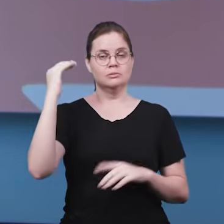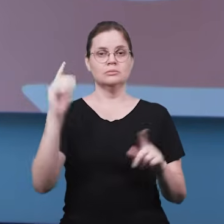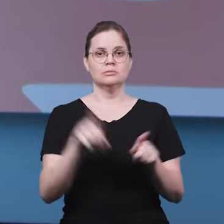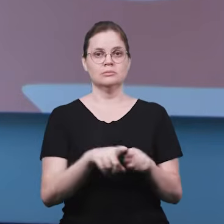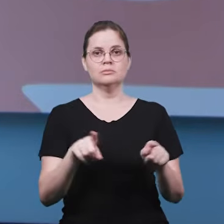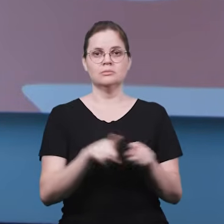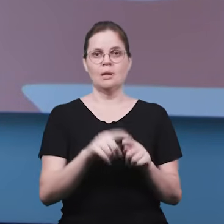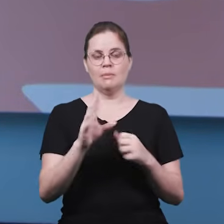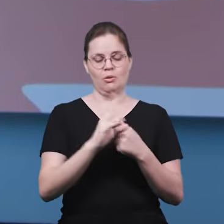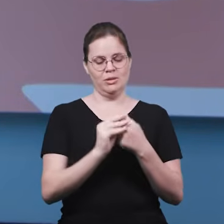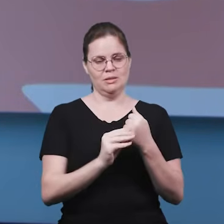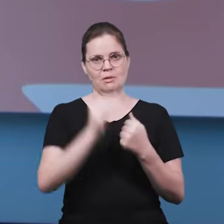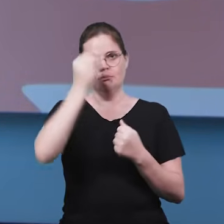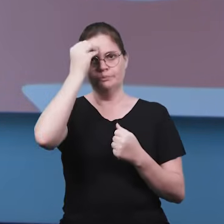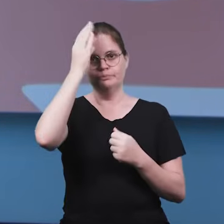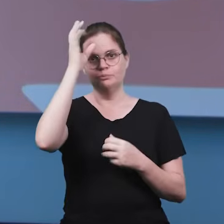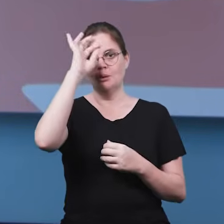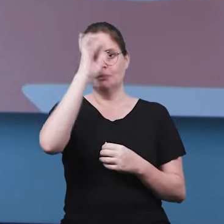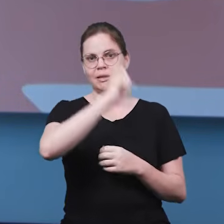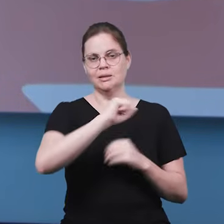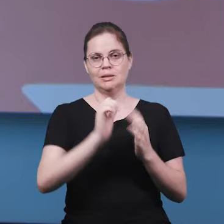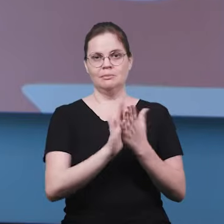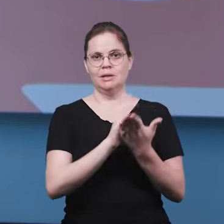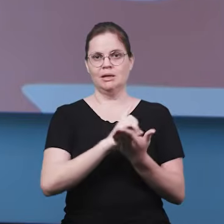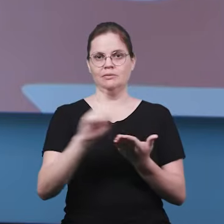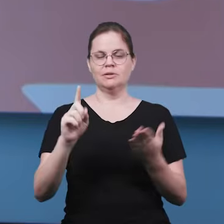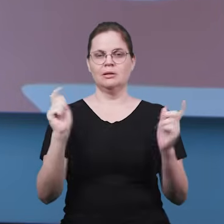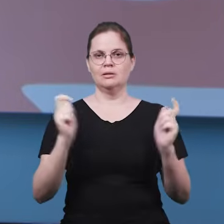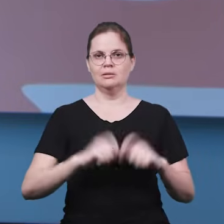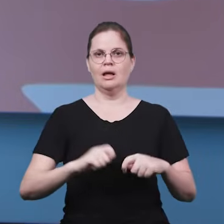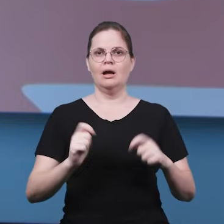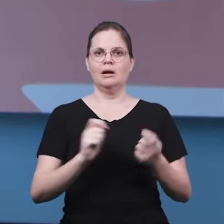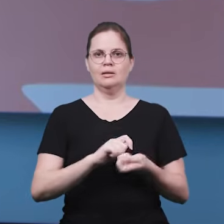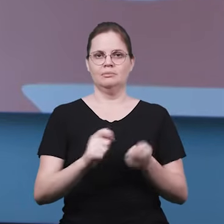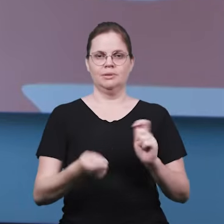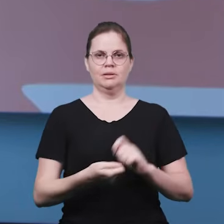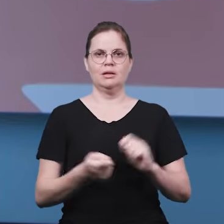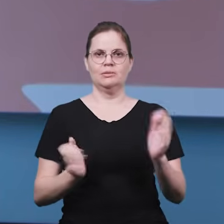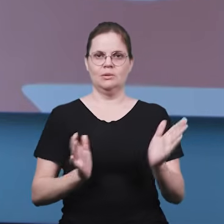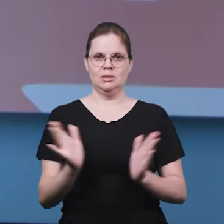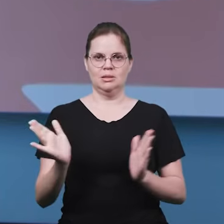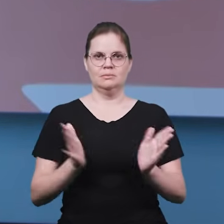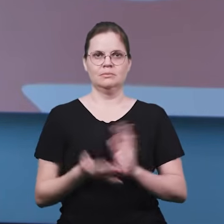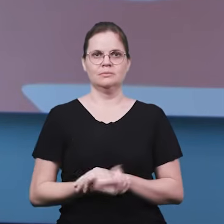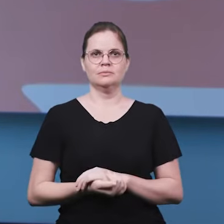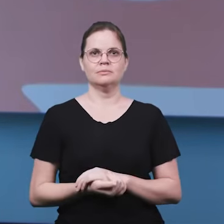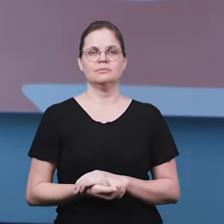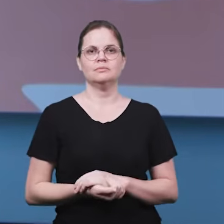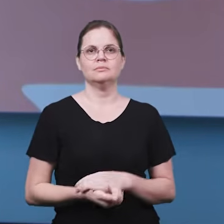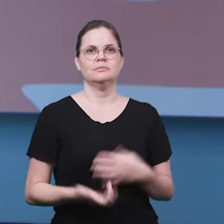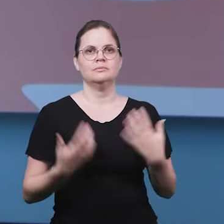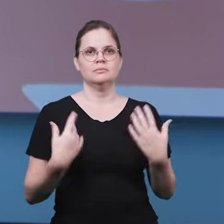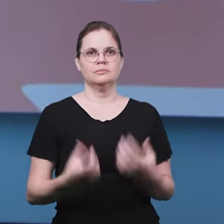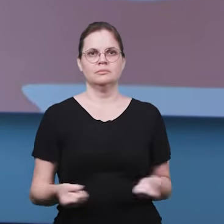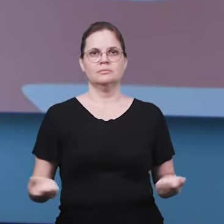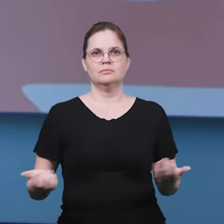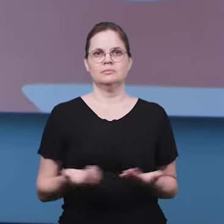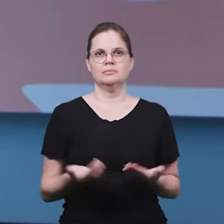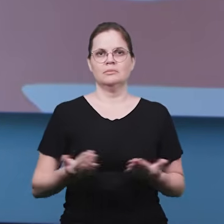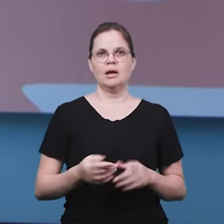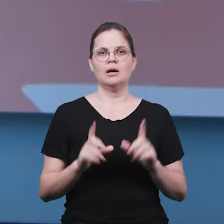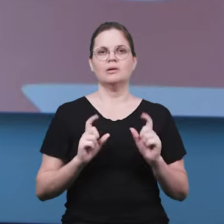adultos crescendo no conhecimento da palavra de forma acessível e significativa. Vamos agora,